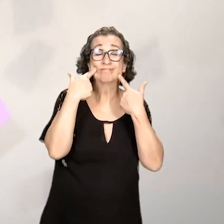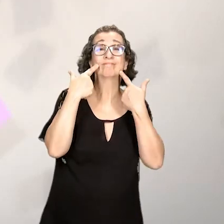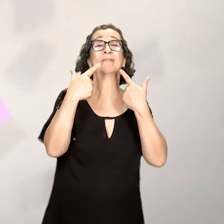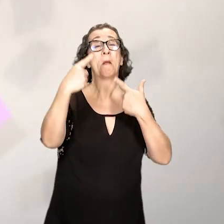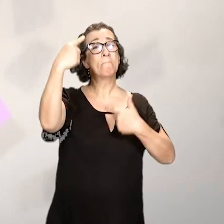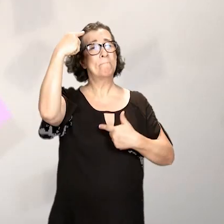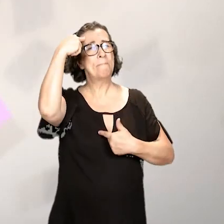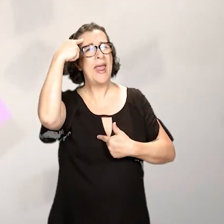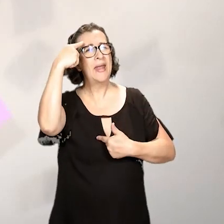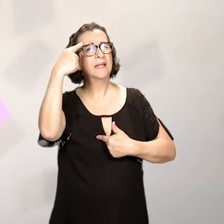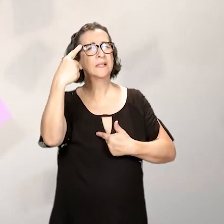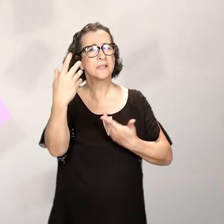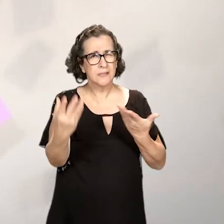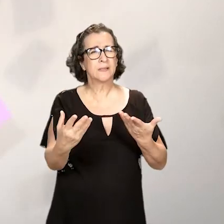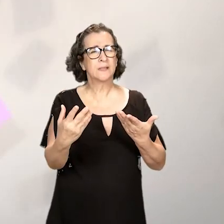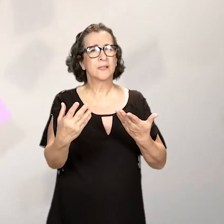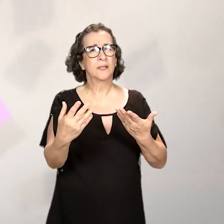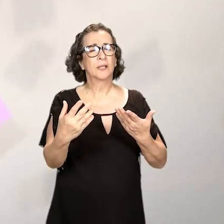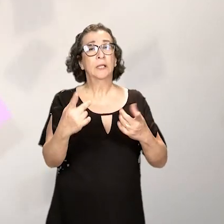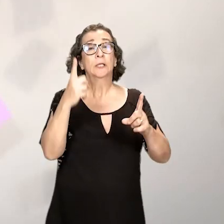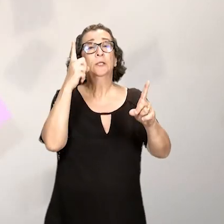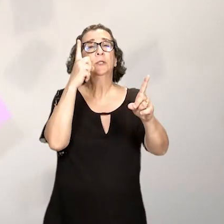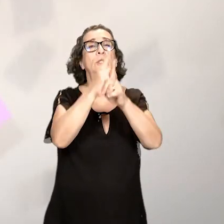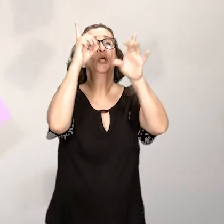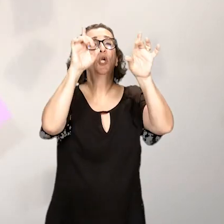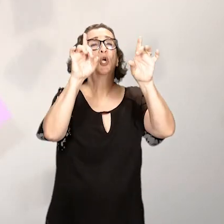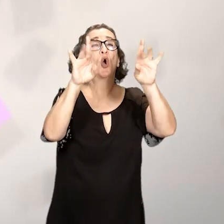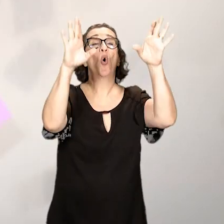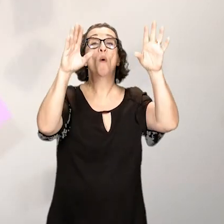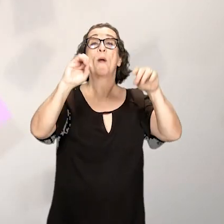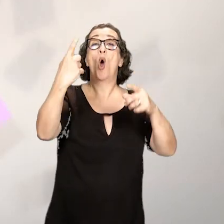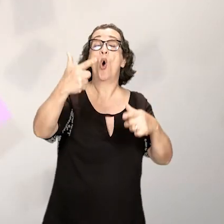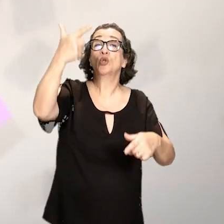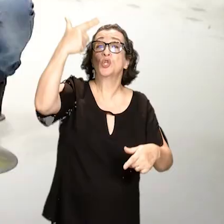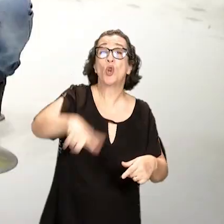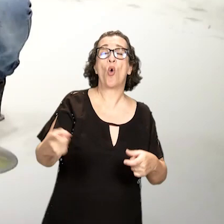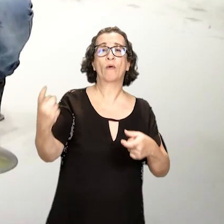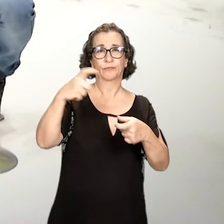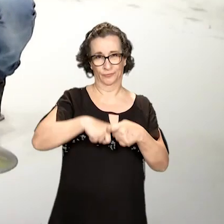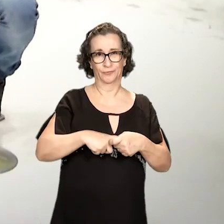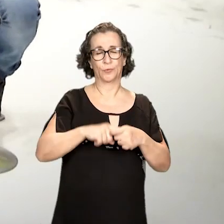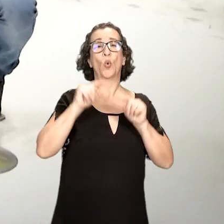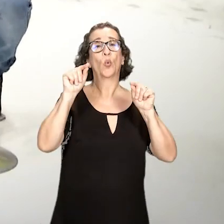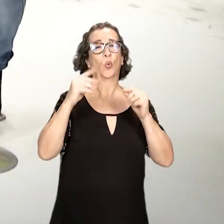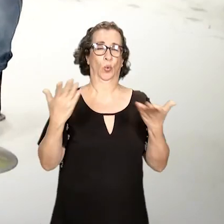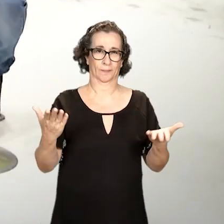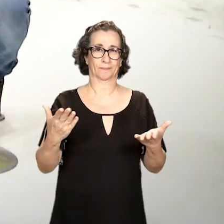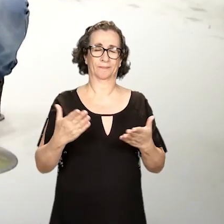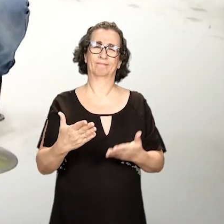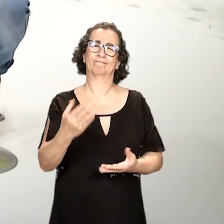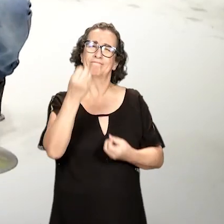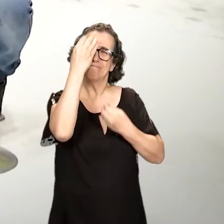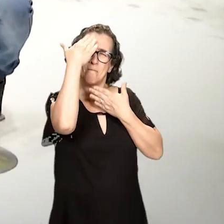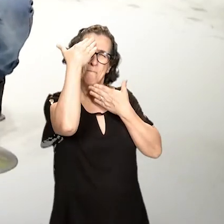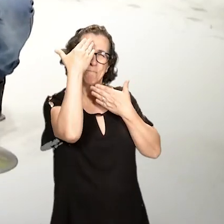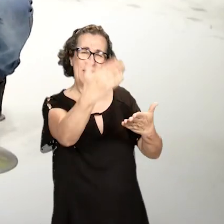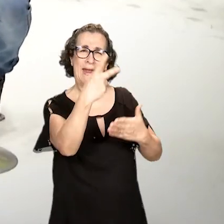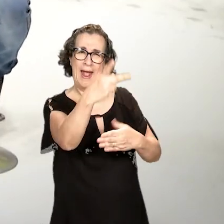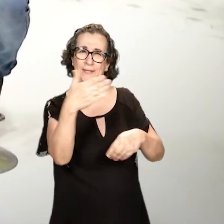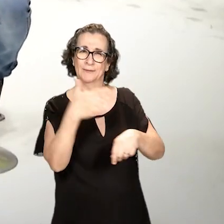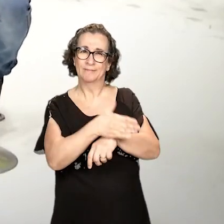assim Pense nisso e descubra ou rede Descubra o que te faz bem Bárbara muito obrigado por sua participação